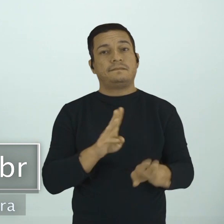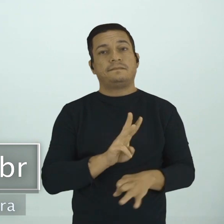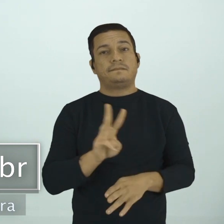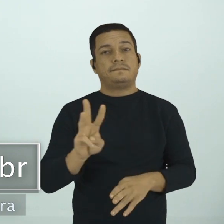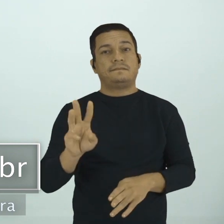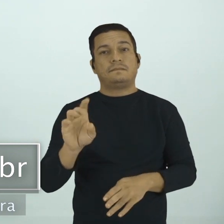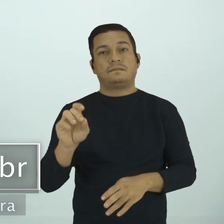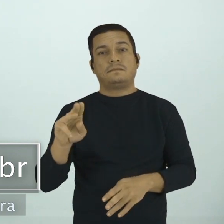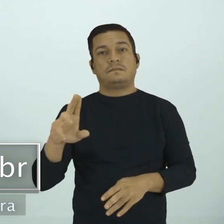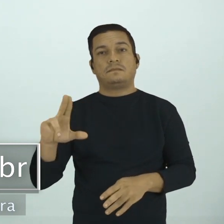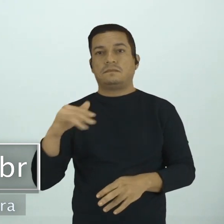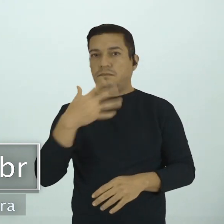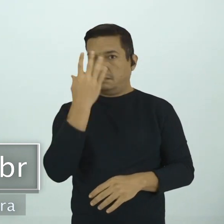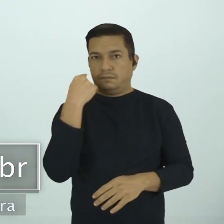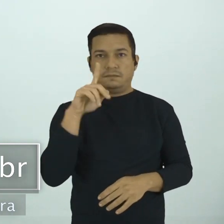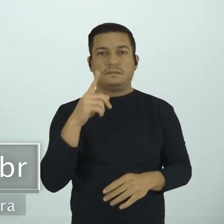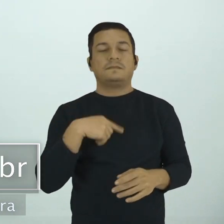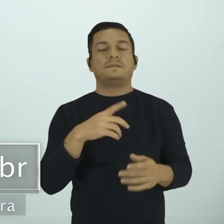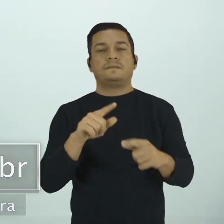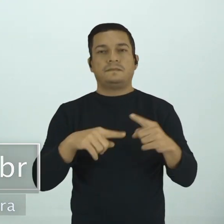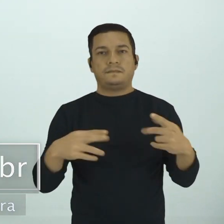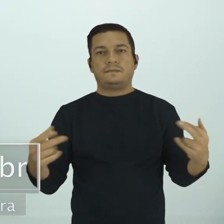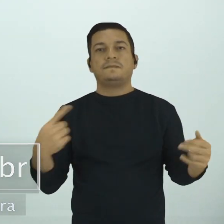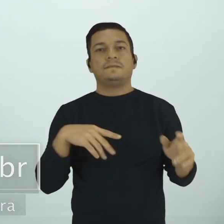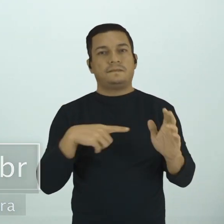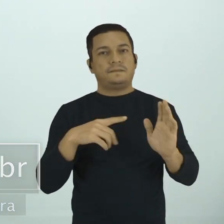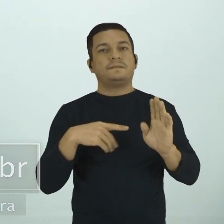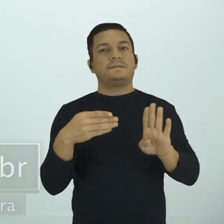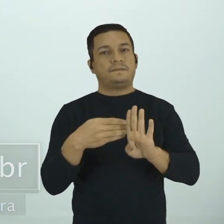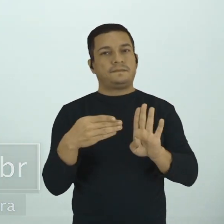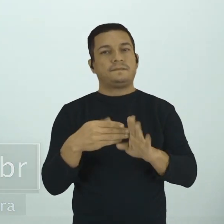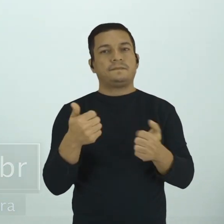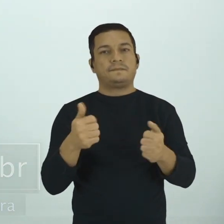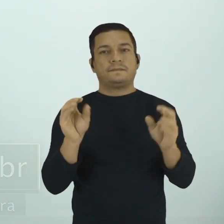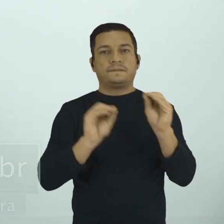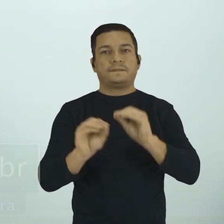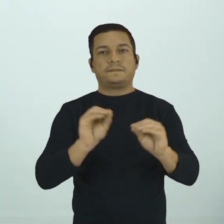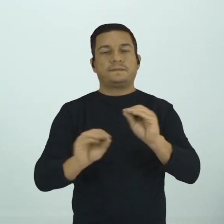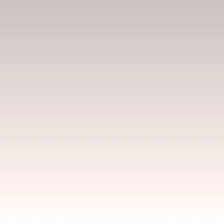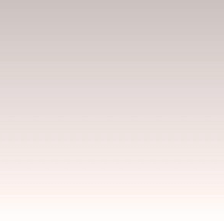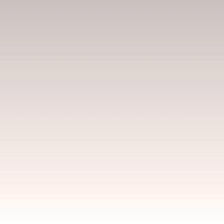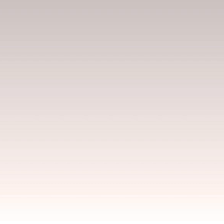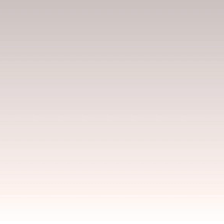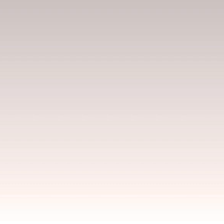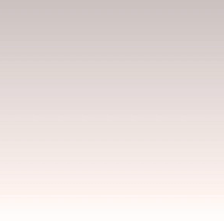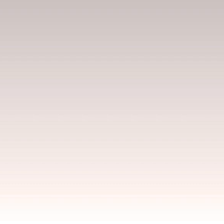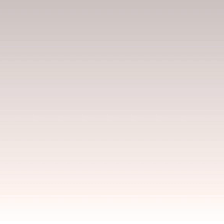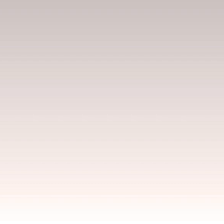plataforma Eduque. Não esqueçam que todo o nosso material se encontra na plataforma. Beijo, gente. Tchau!